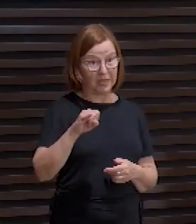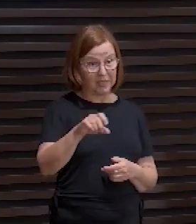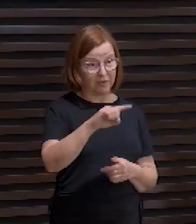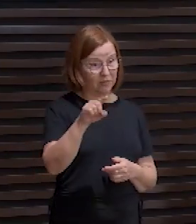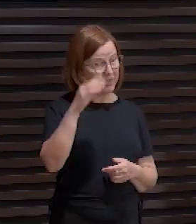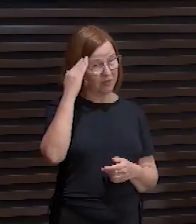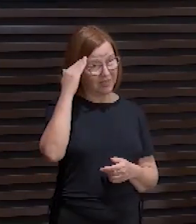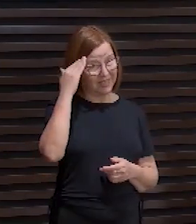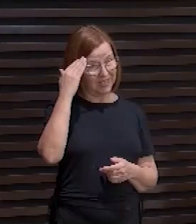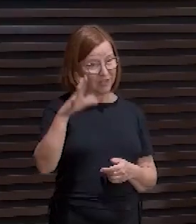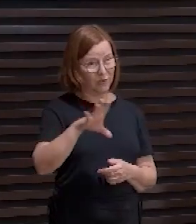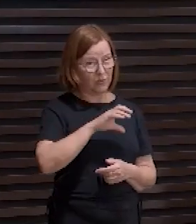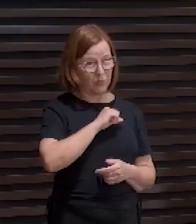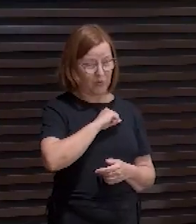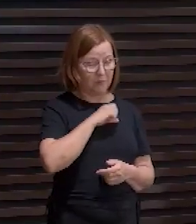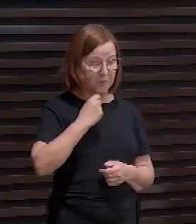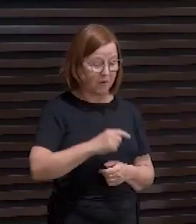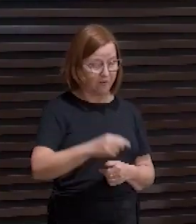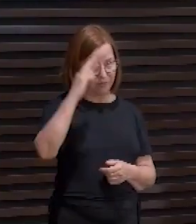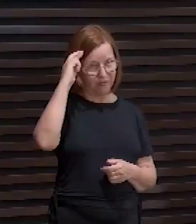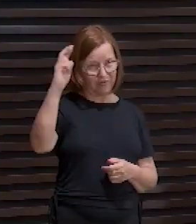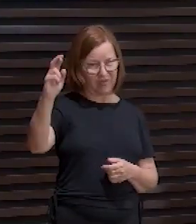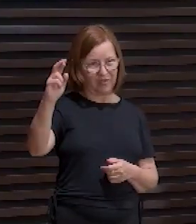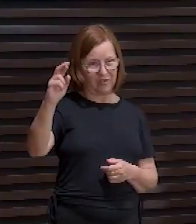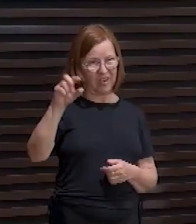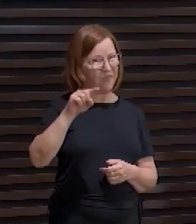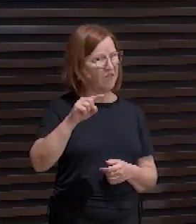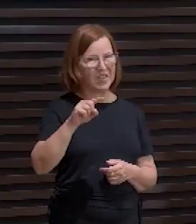amado, você nunca vai perdoar.